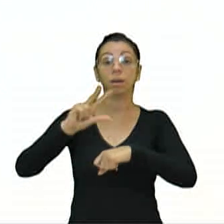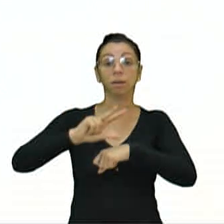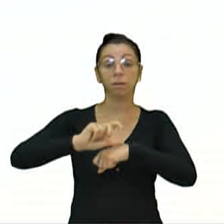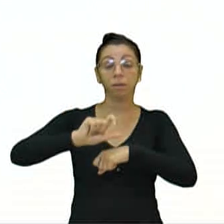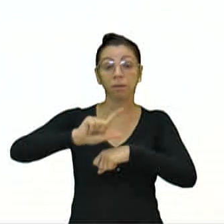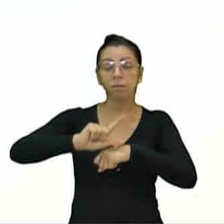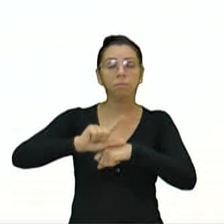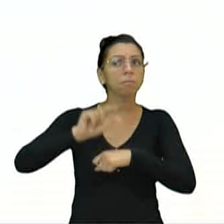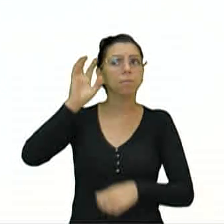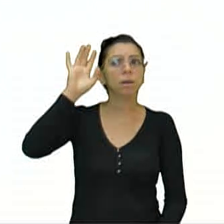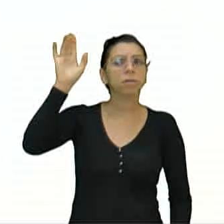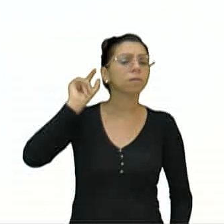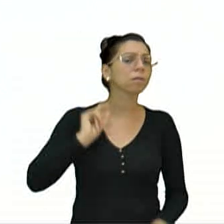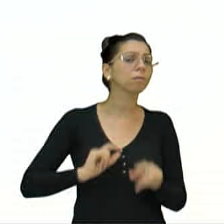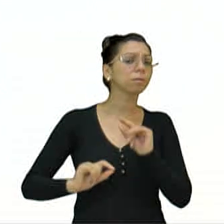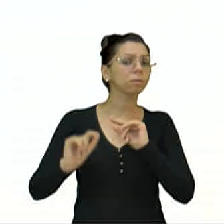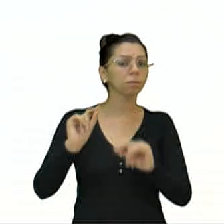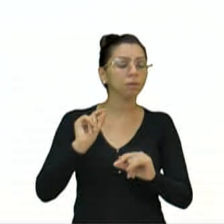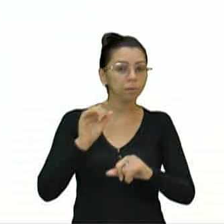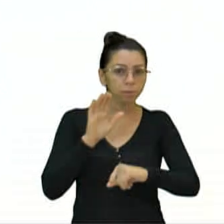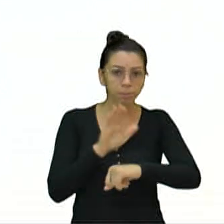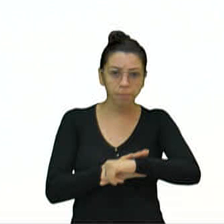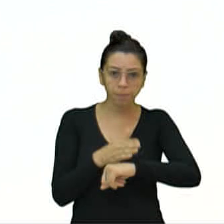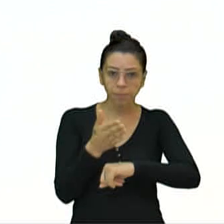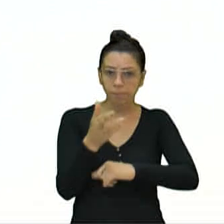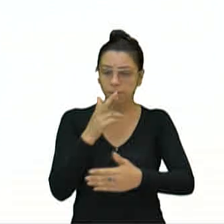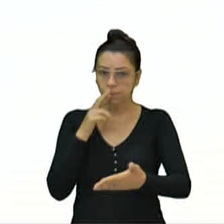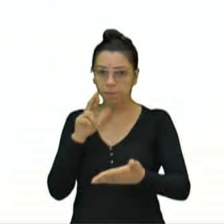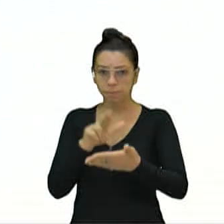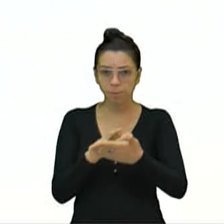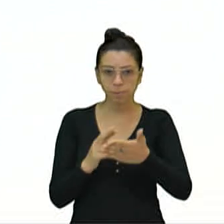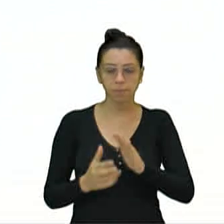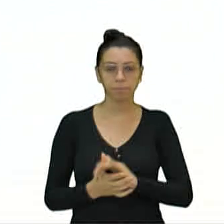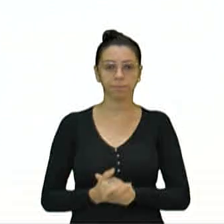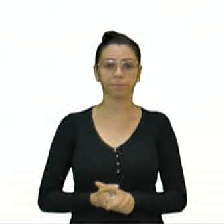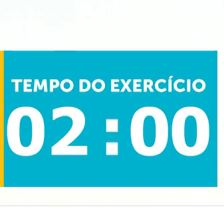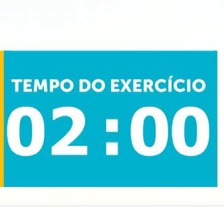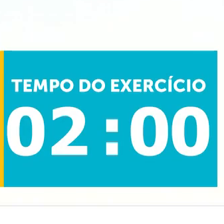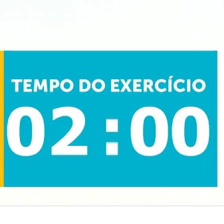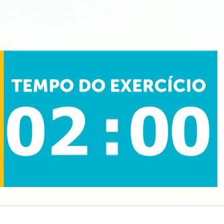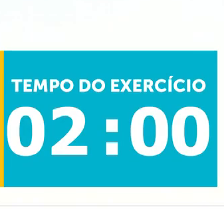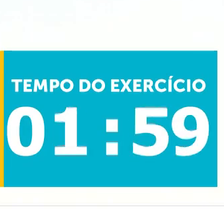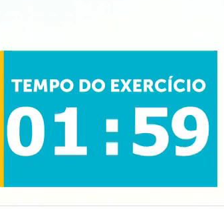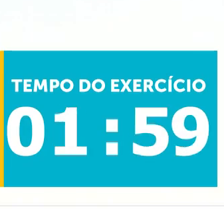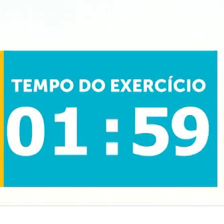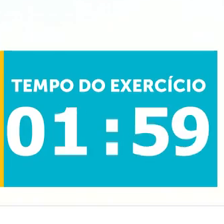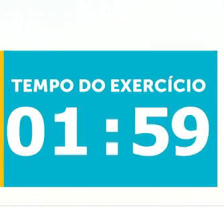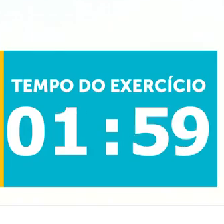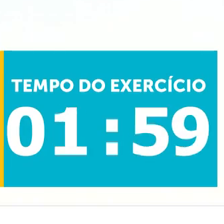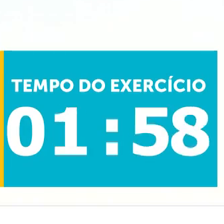que eles imaginam? Vou dar um tempinho para vocês poderem fazer essa atividade, pessoal.